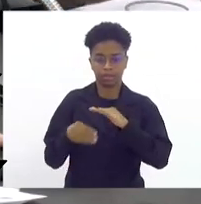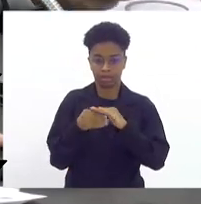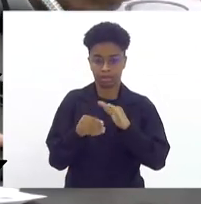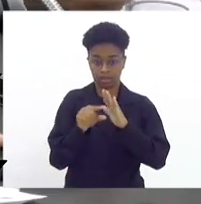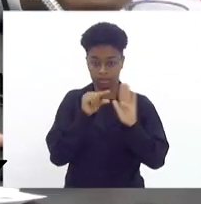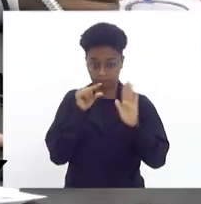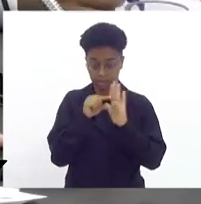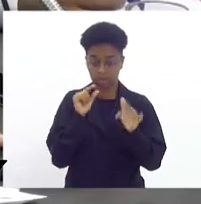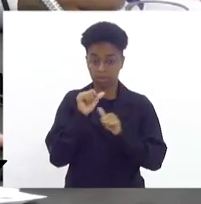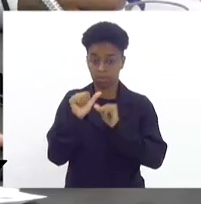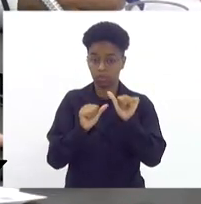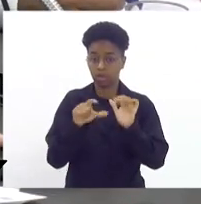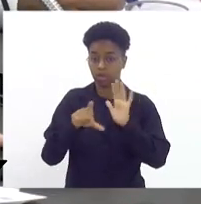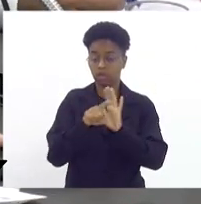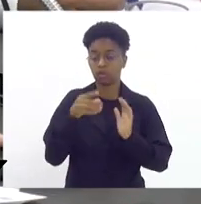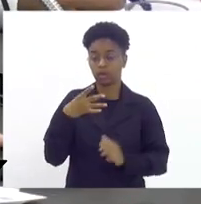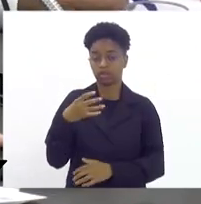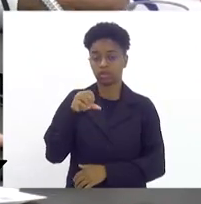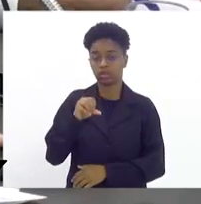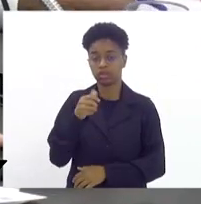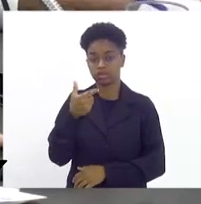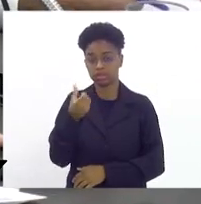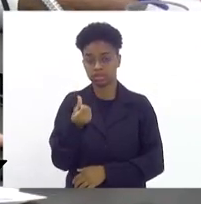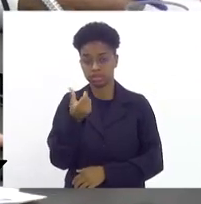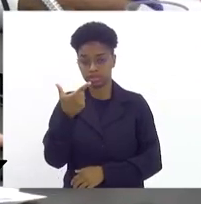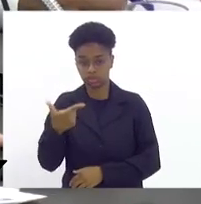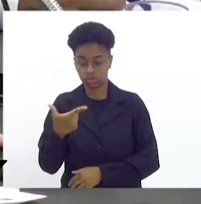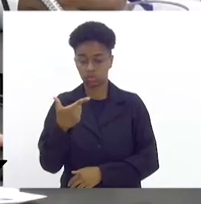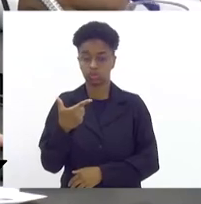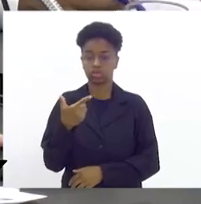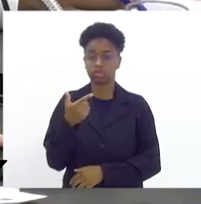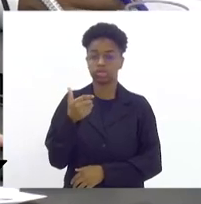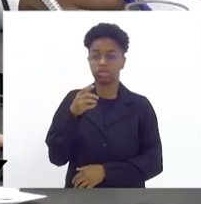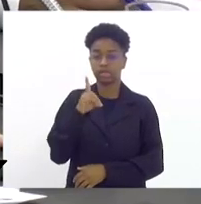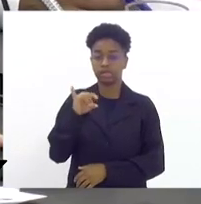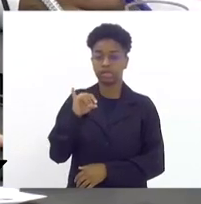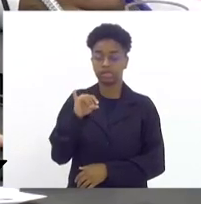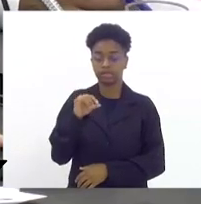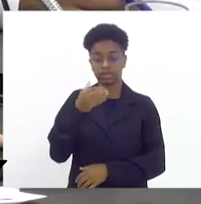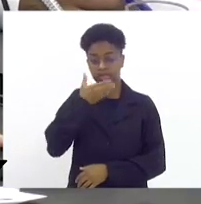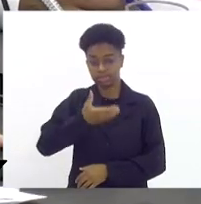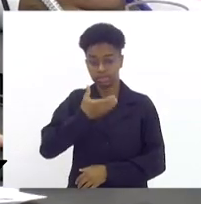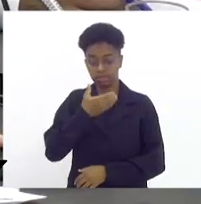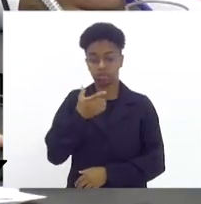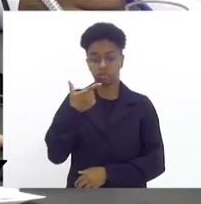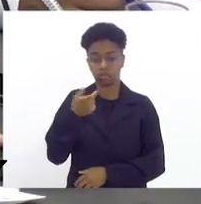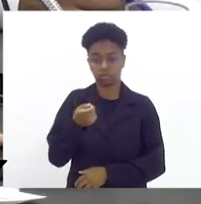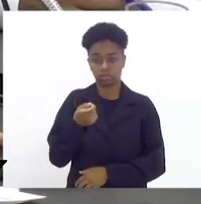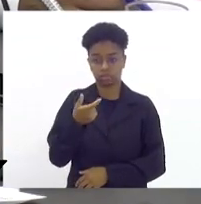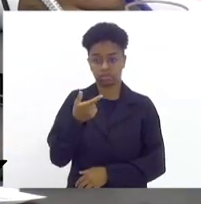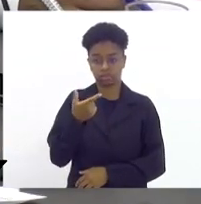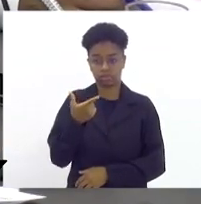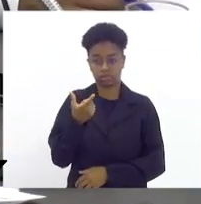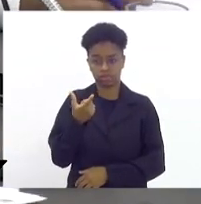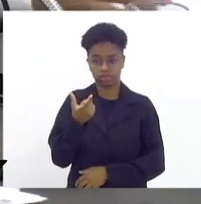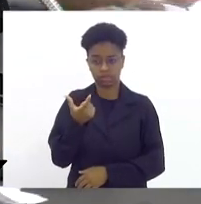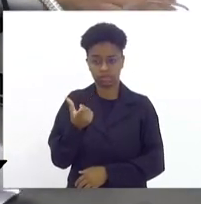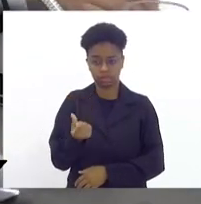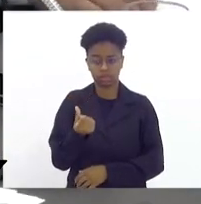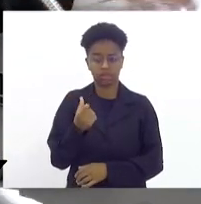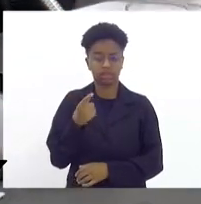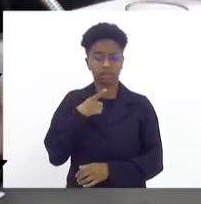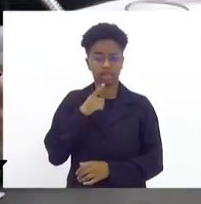lei 4.962, de 20 de dezembro de 2026, e dá outras providências. O projeto está com pedido de vista